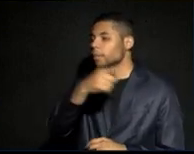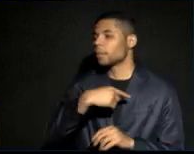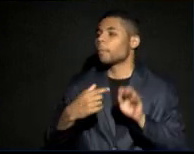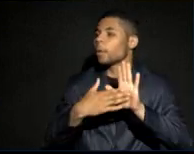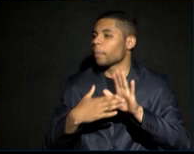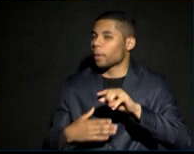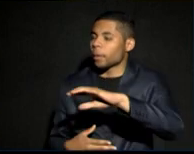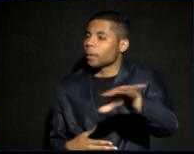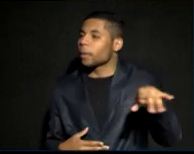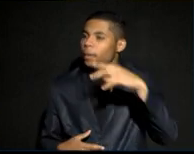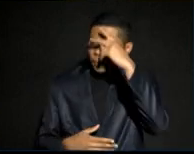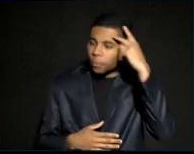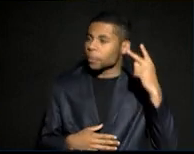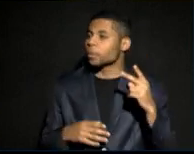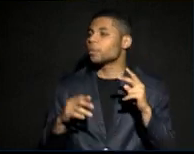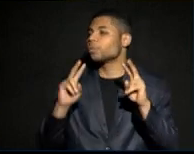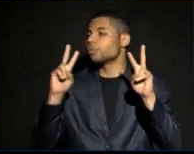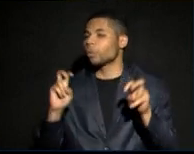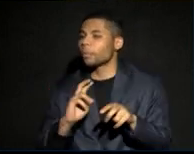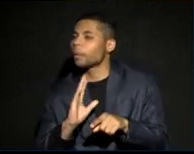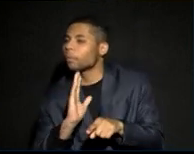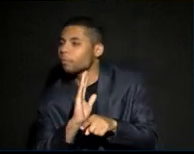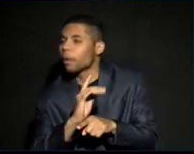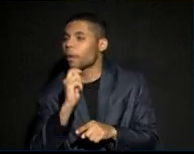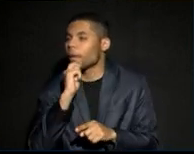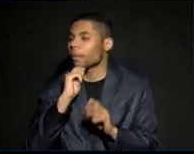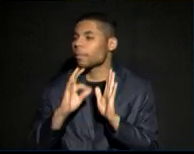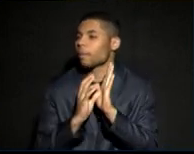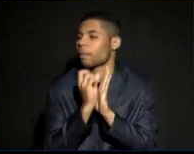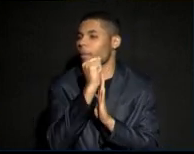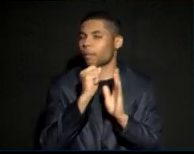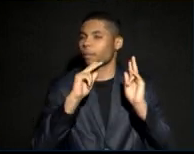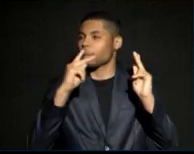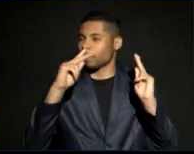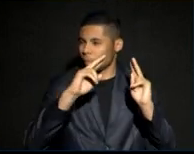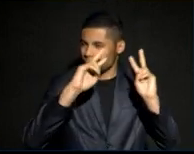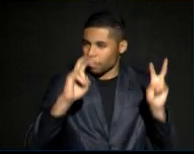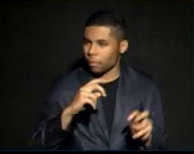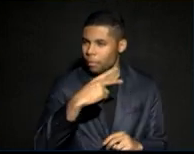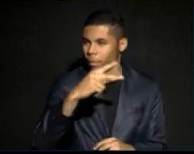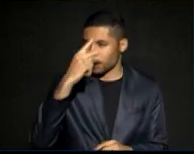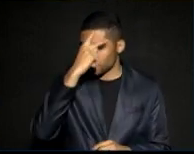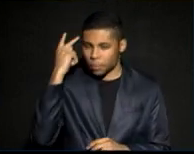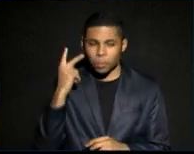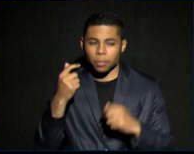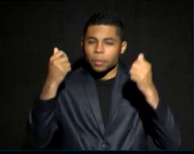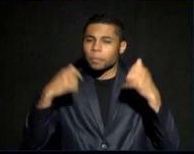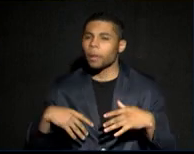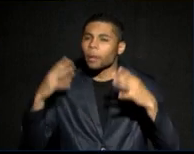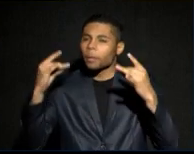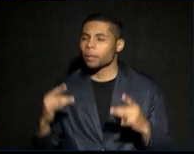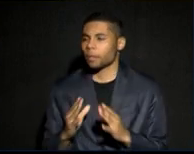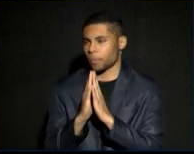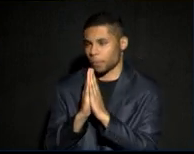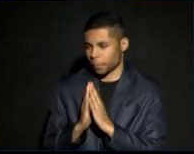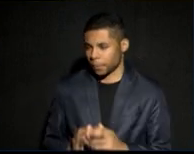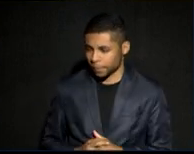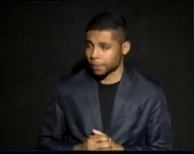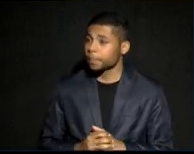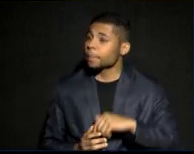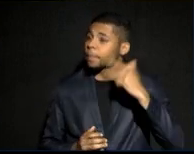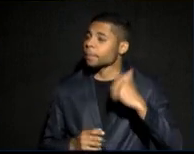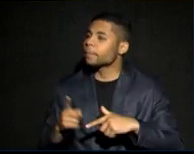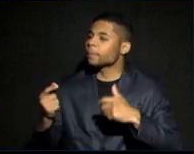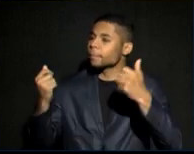pessoas não favorecida sair do cadastro único que o senhor lançou essa semana queria que seu detalhasse um pouco e também já